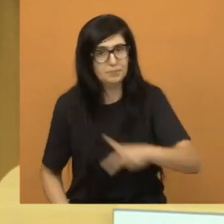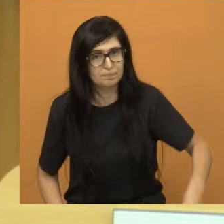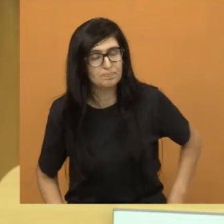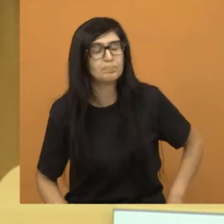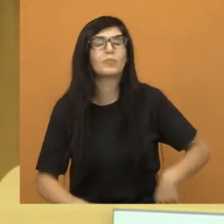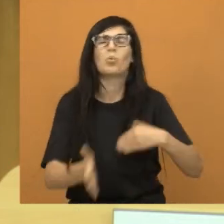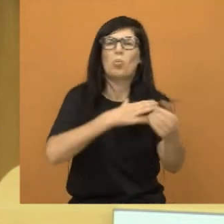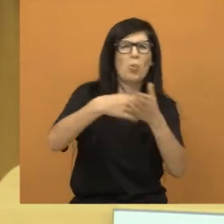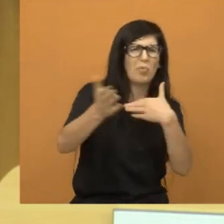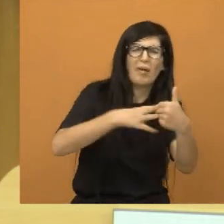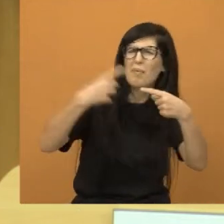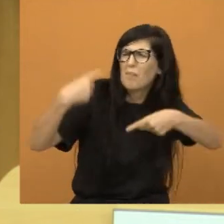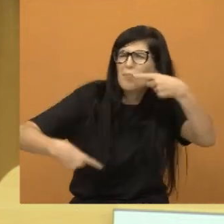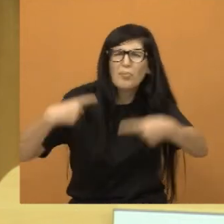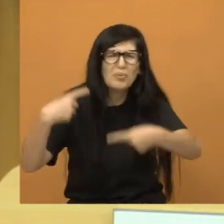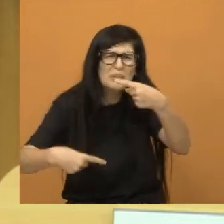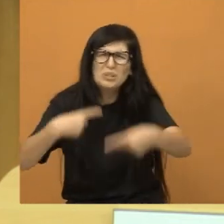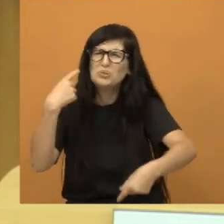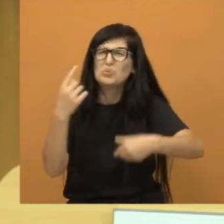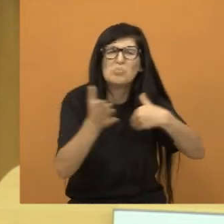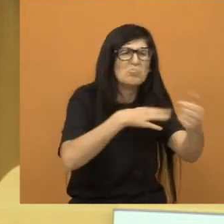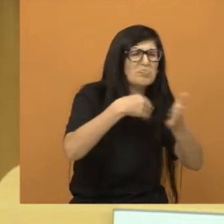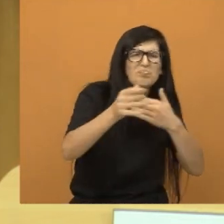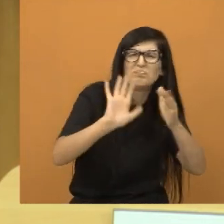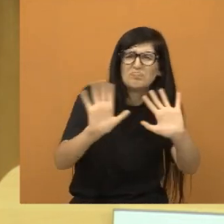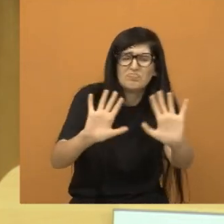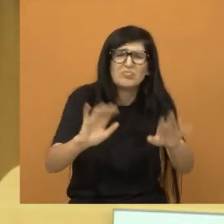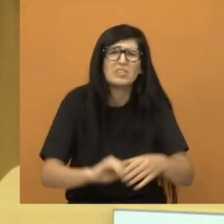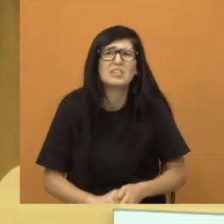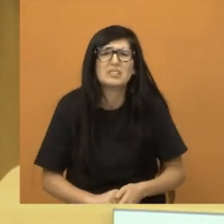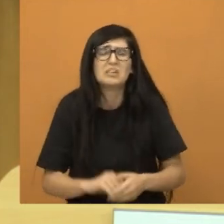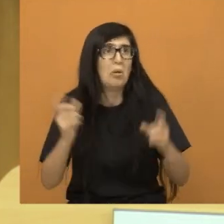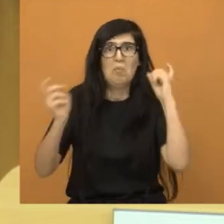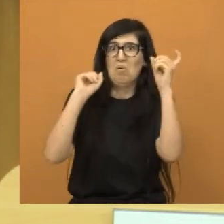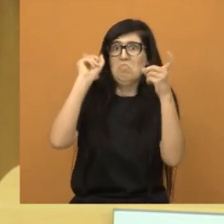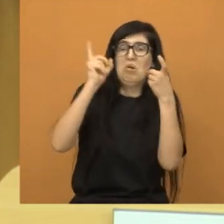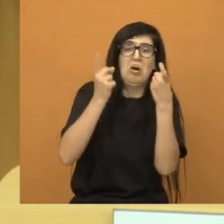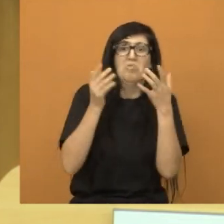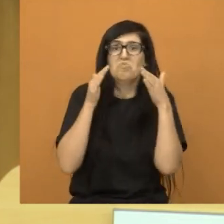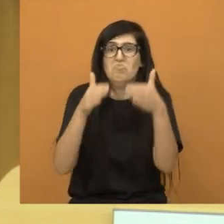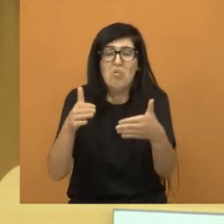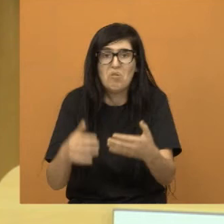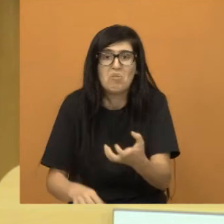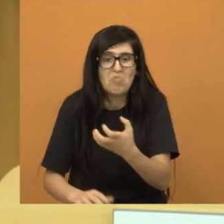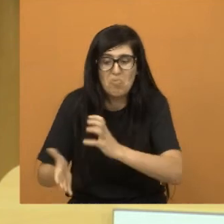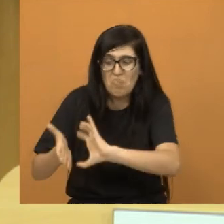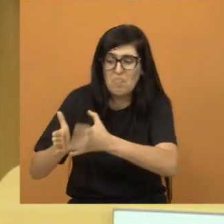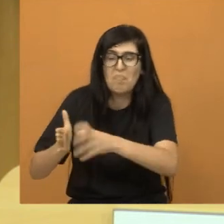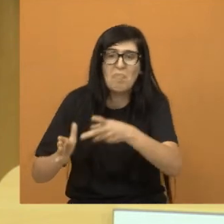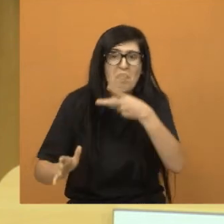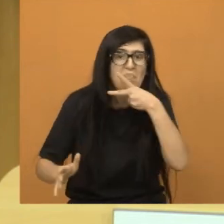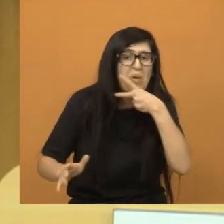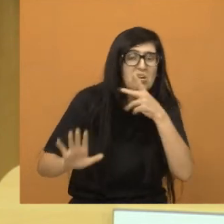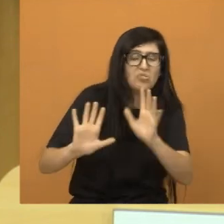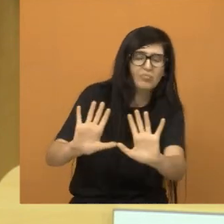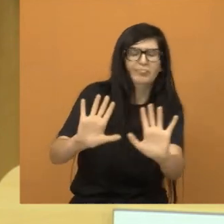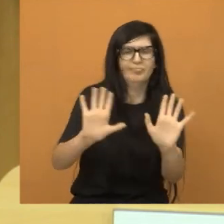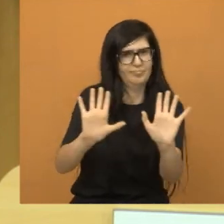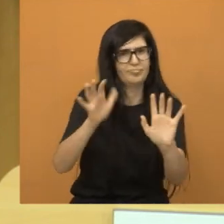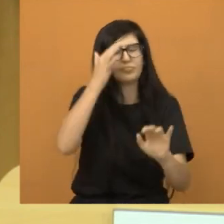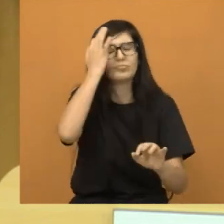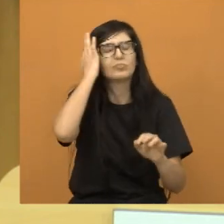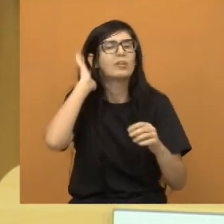político, independente de que partido pertença. Porque, na verdade, quando a violência inicia,